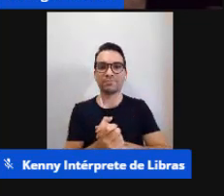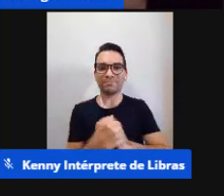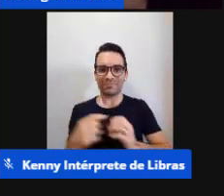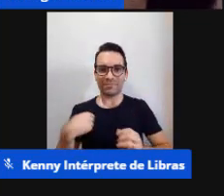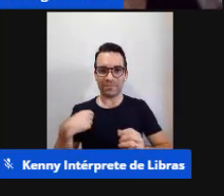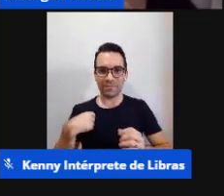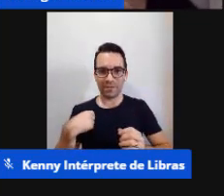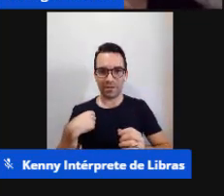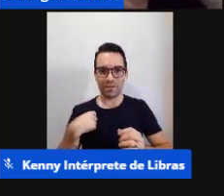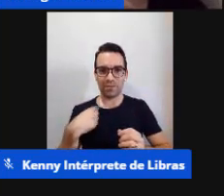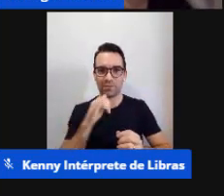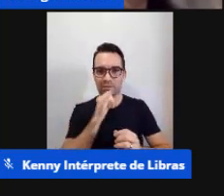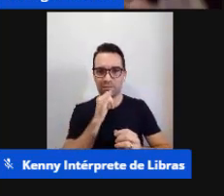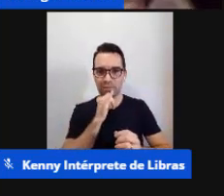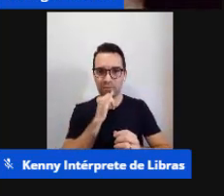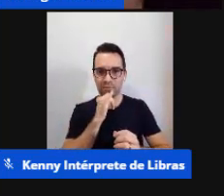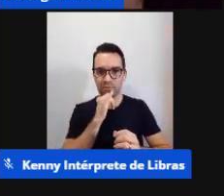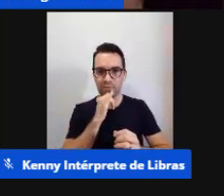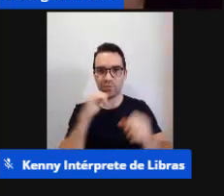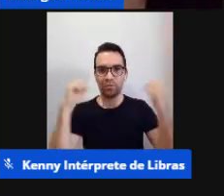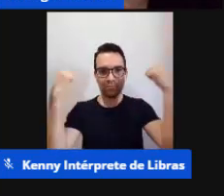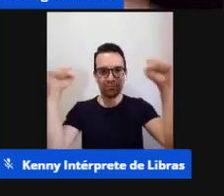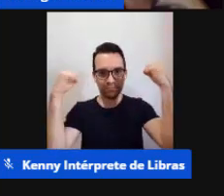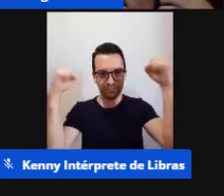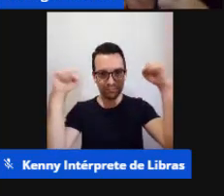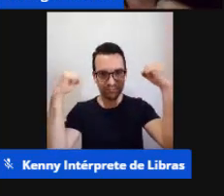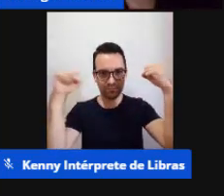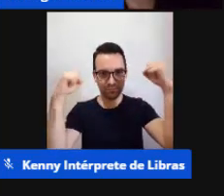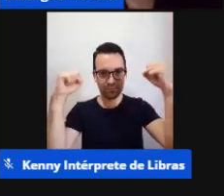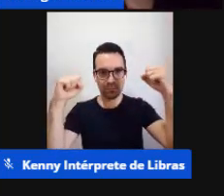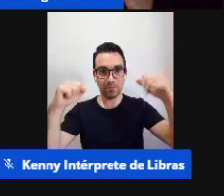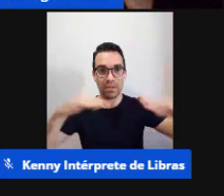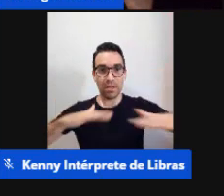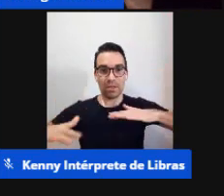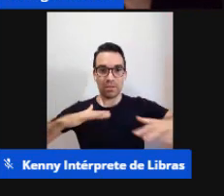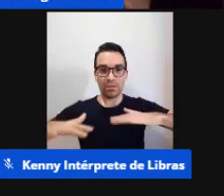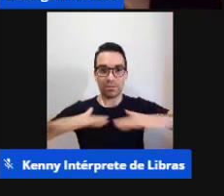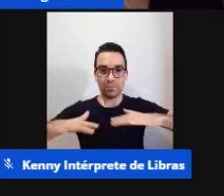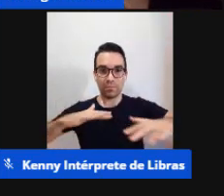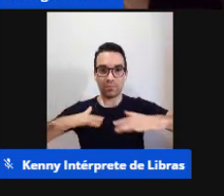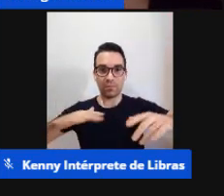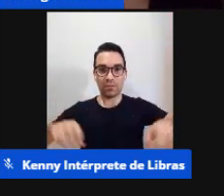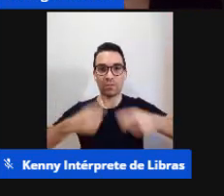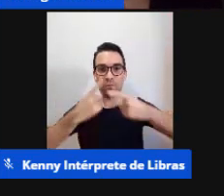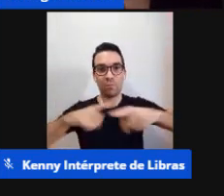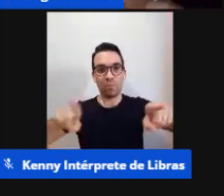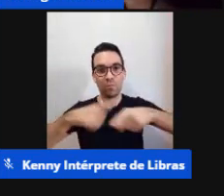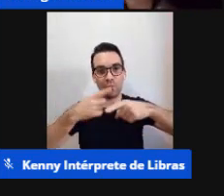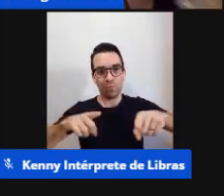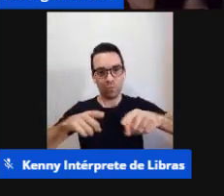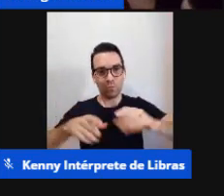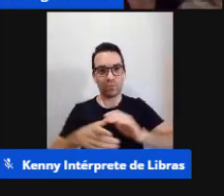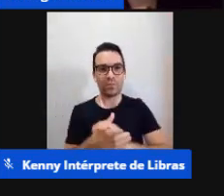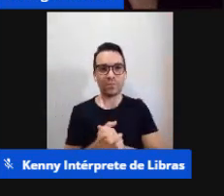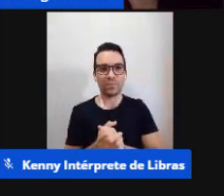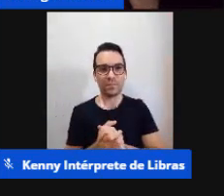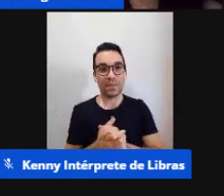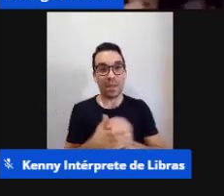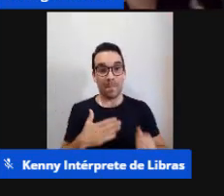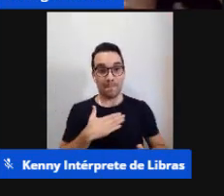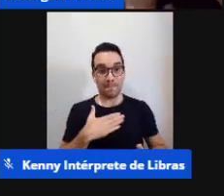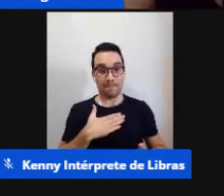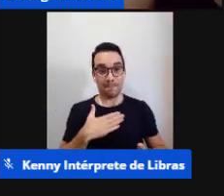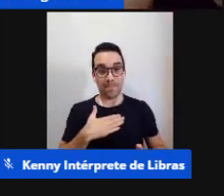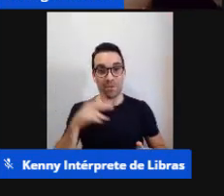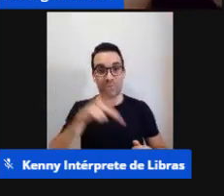principal é o eu, o outro e o nós. O conhecimento do corpo, através da música. E o meu já é o contrário.